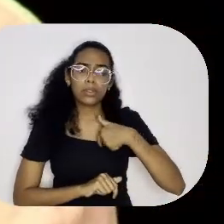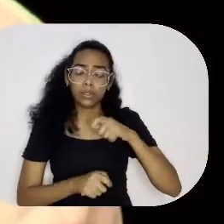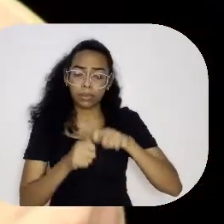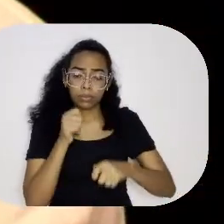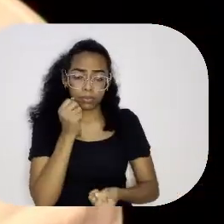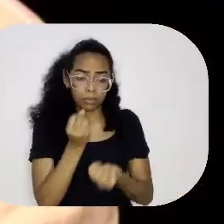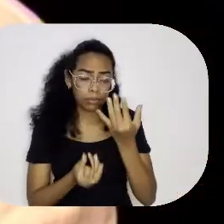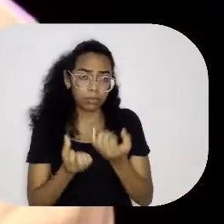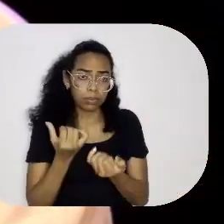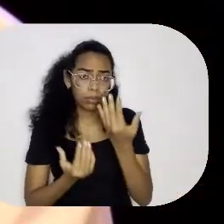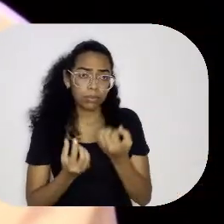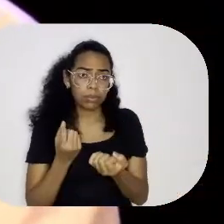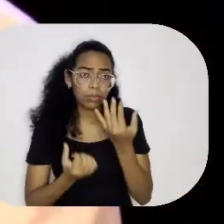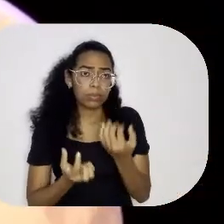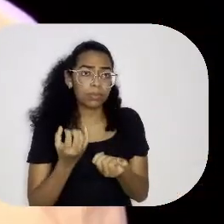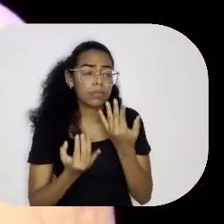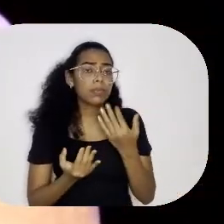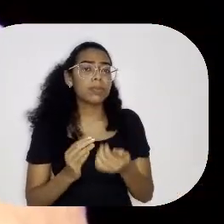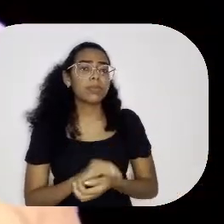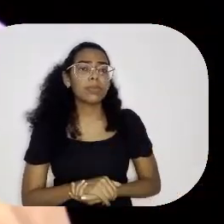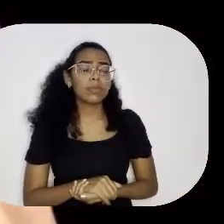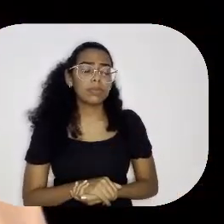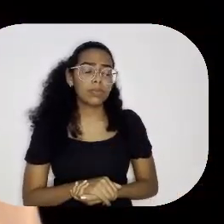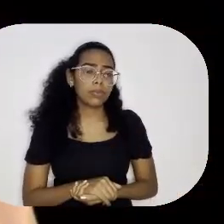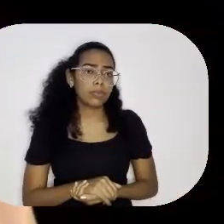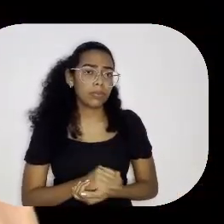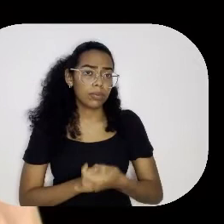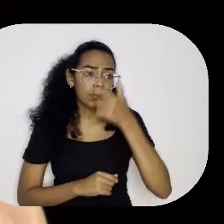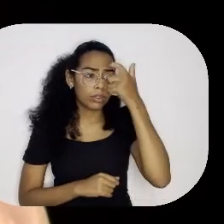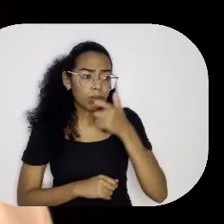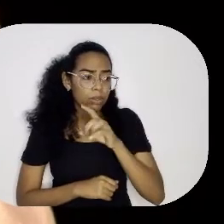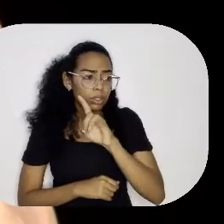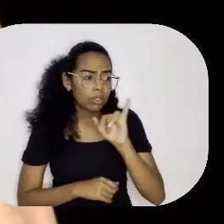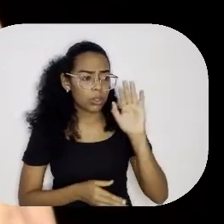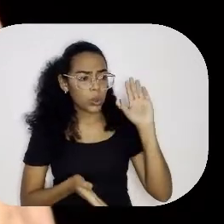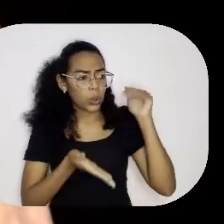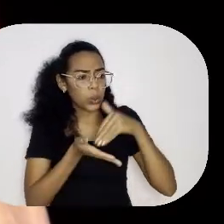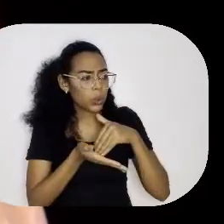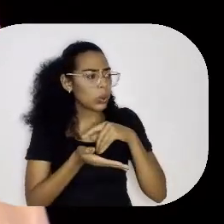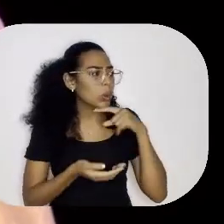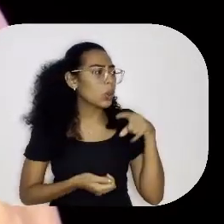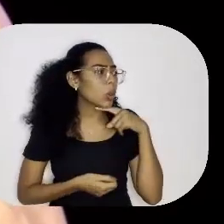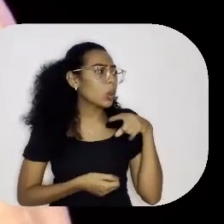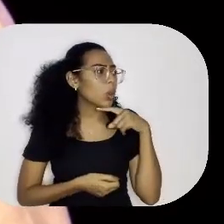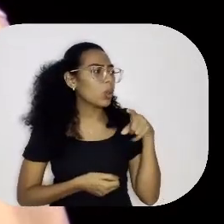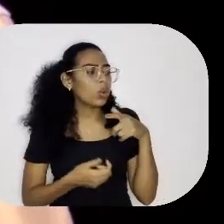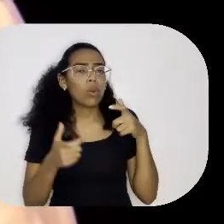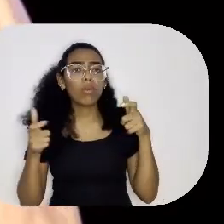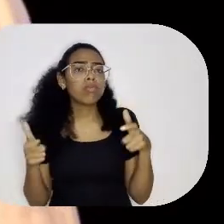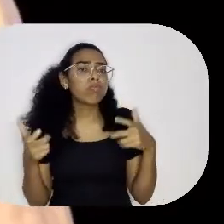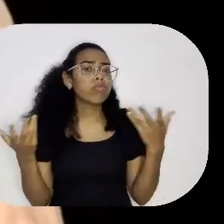fogo que me queimou, do meu último destino onde não estou.